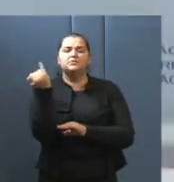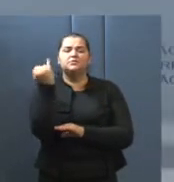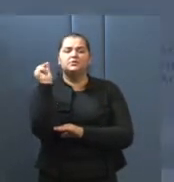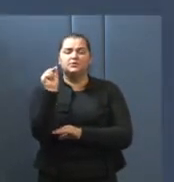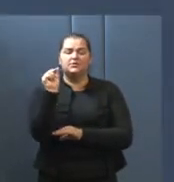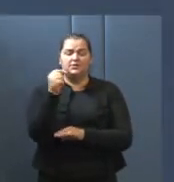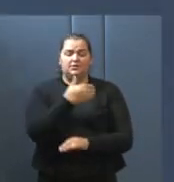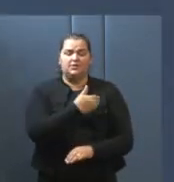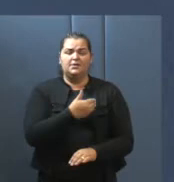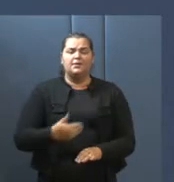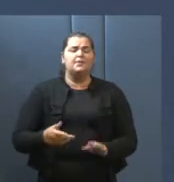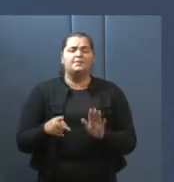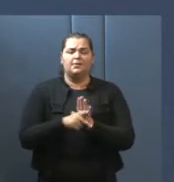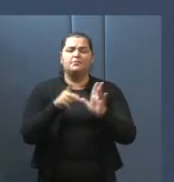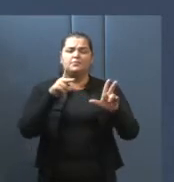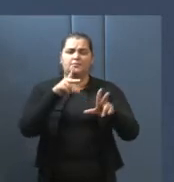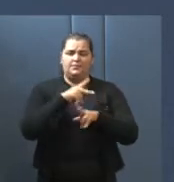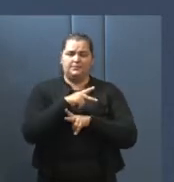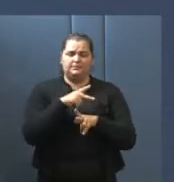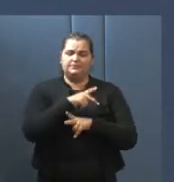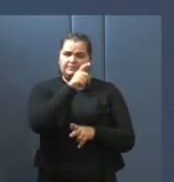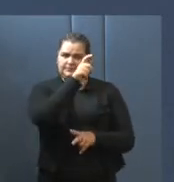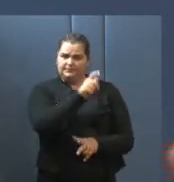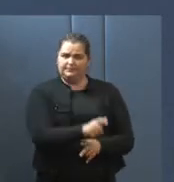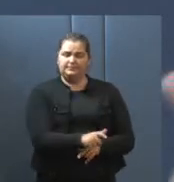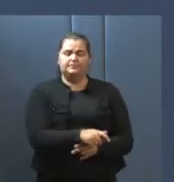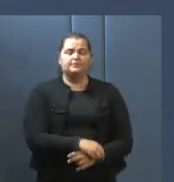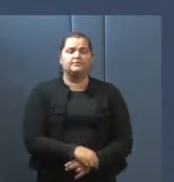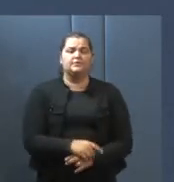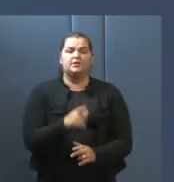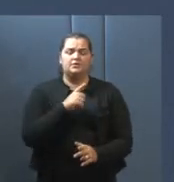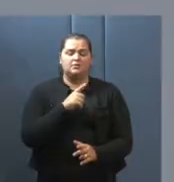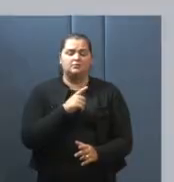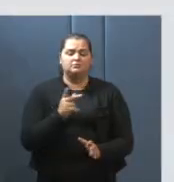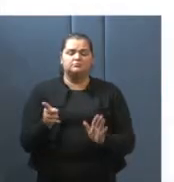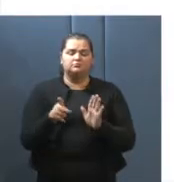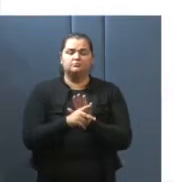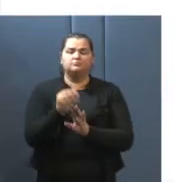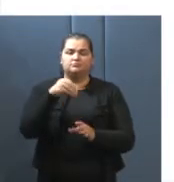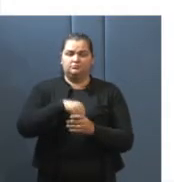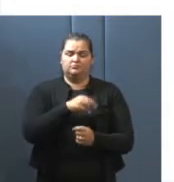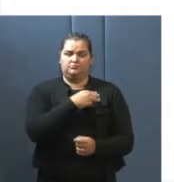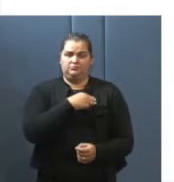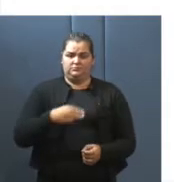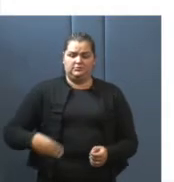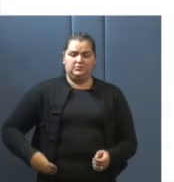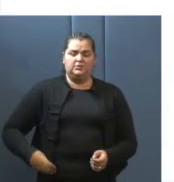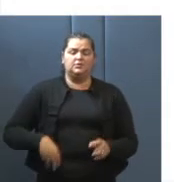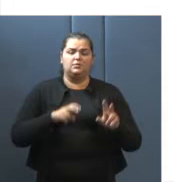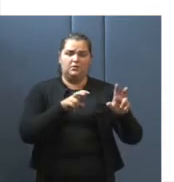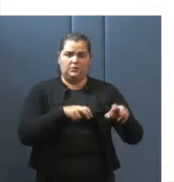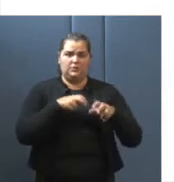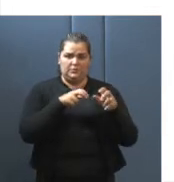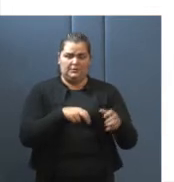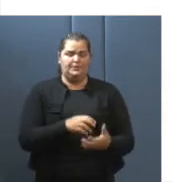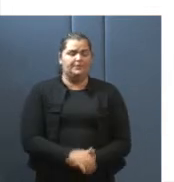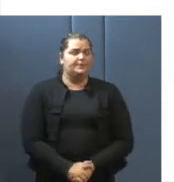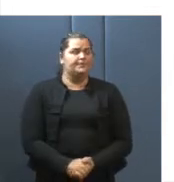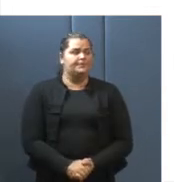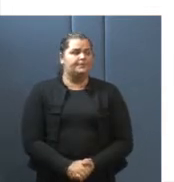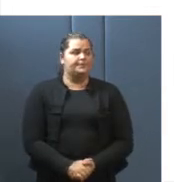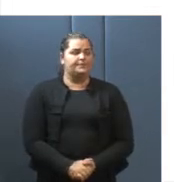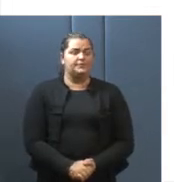mercado privado. Essa incumbência voltou ao Ministério da Fazenda e, posteriormente, ao Ministério da Economia. E aí